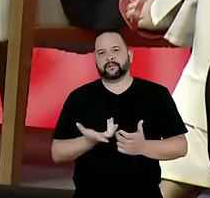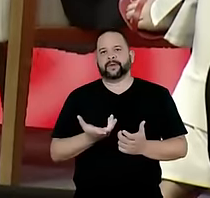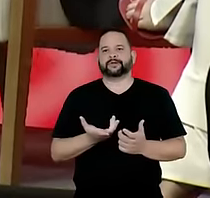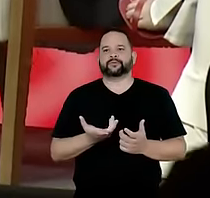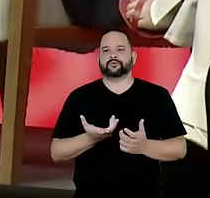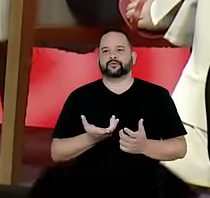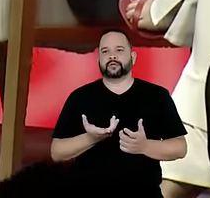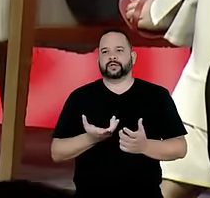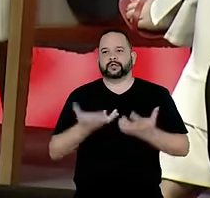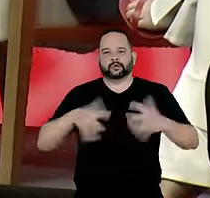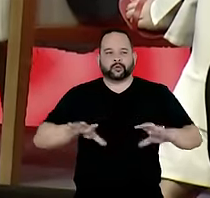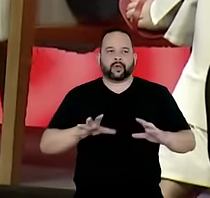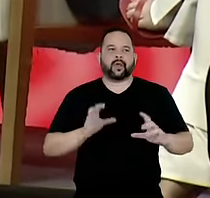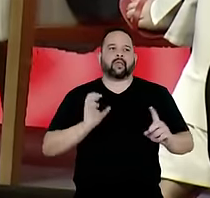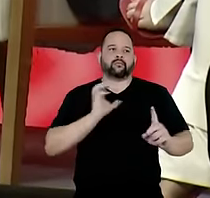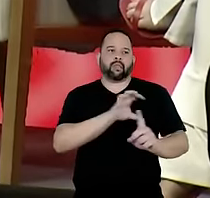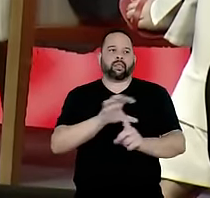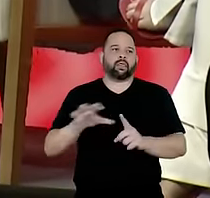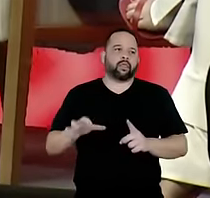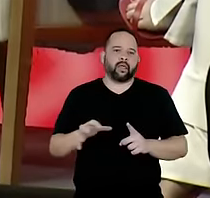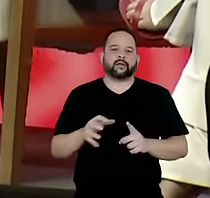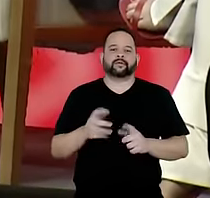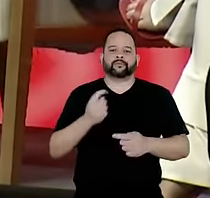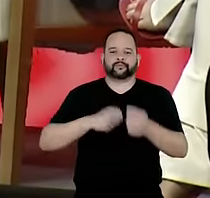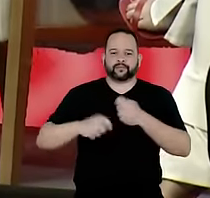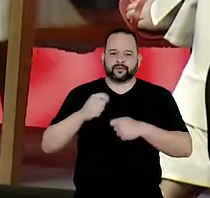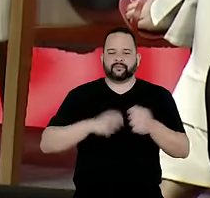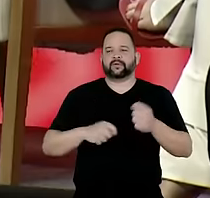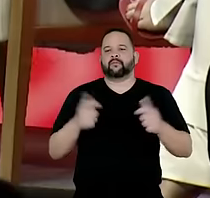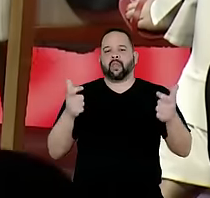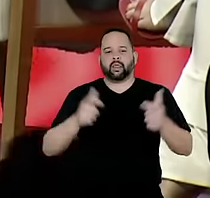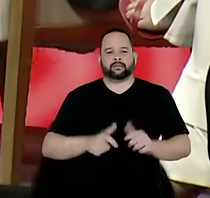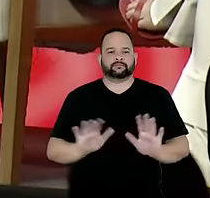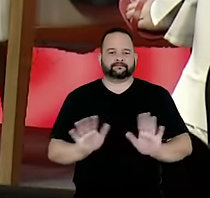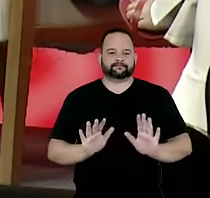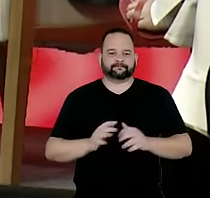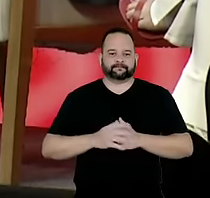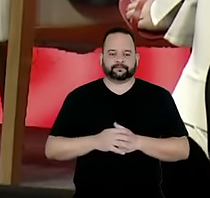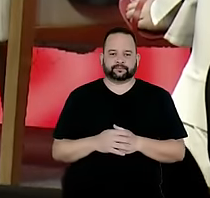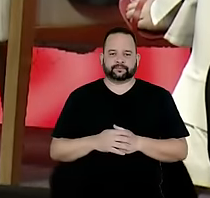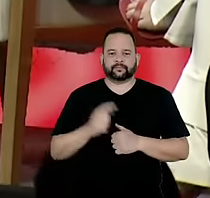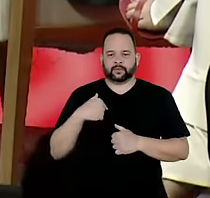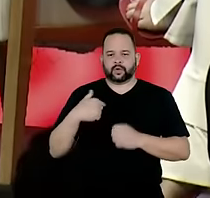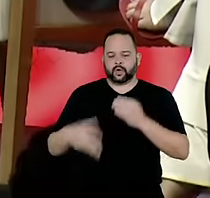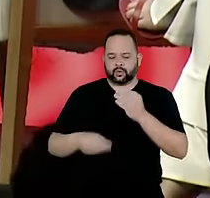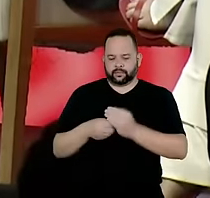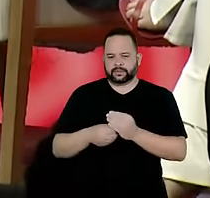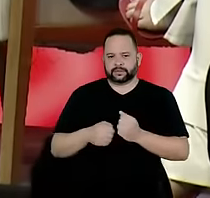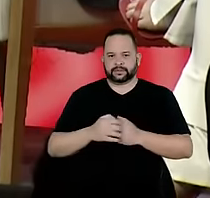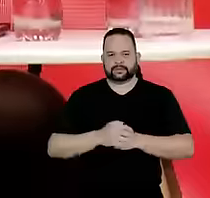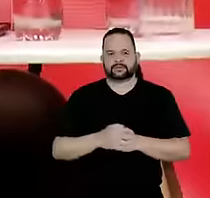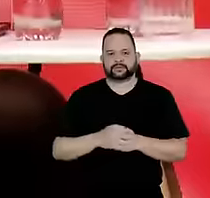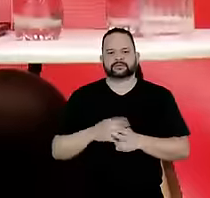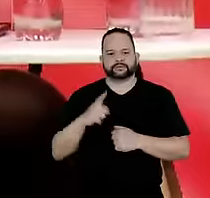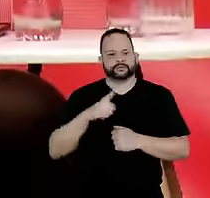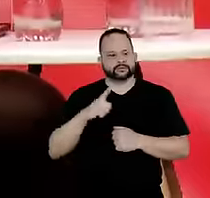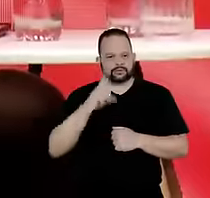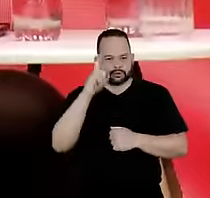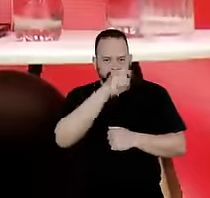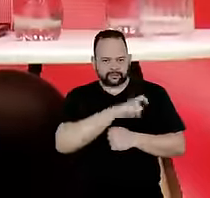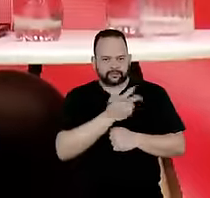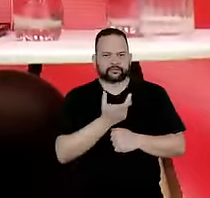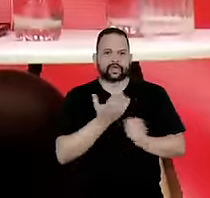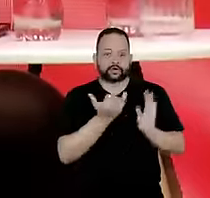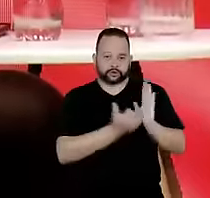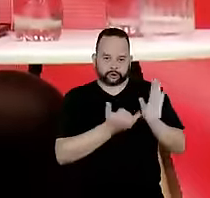Severa é eu completaria só que assim realmente a gente tem uma dificuldade fiscal o